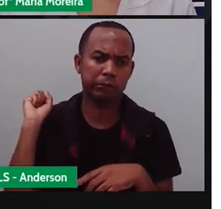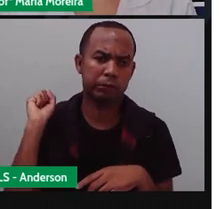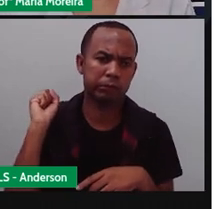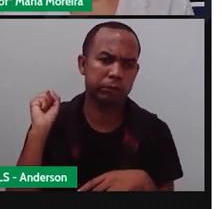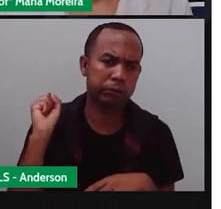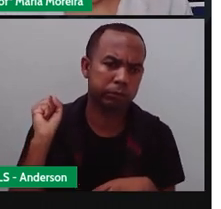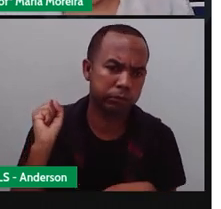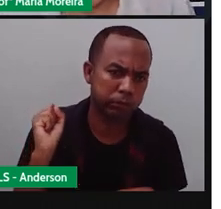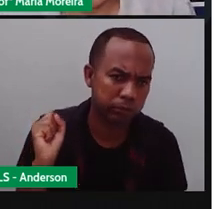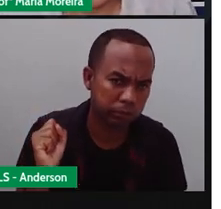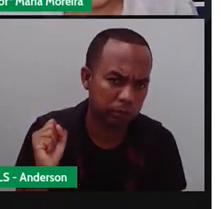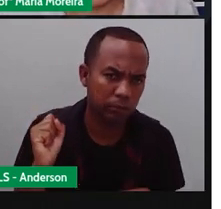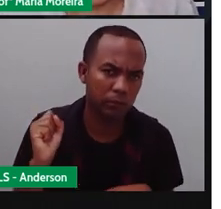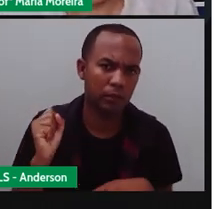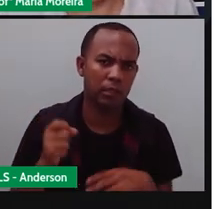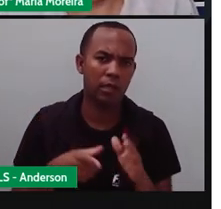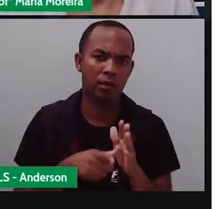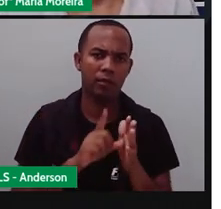Essas carroças